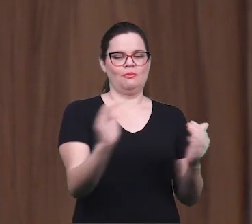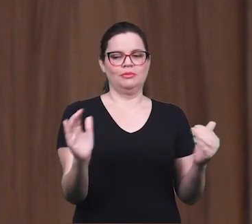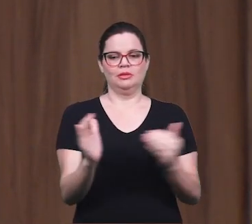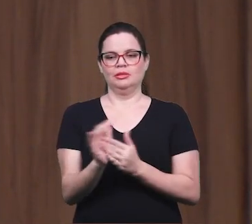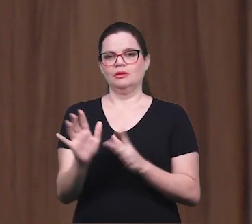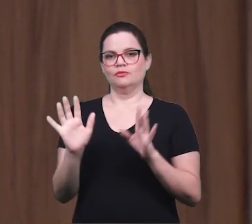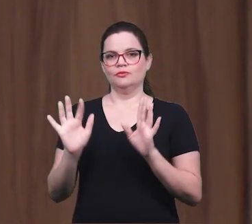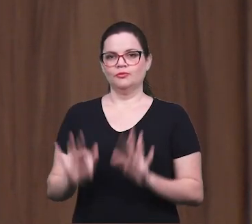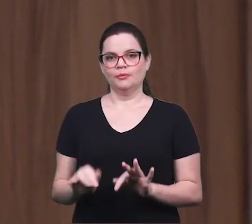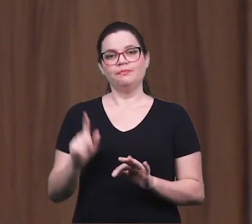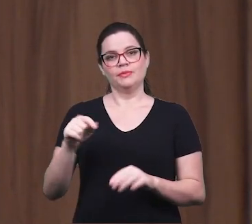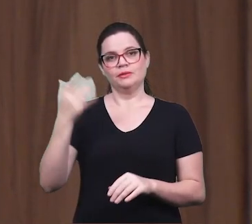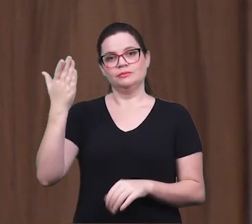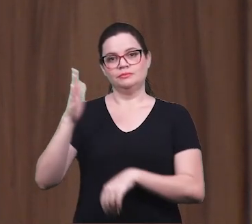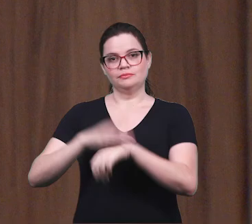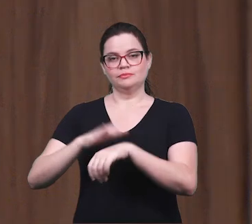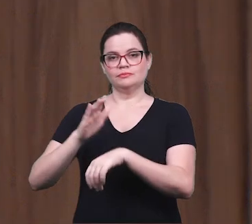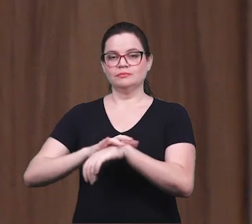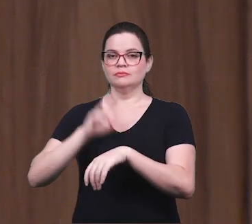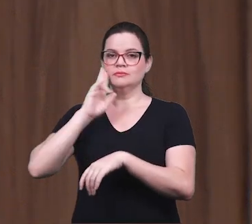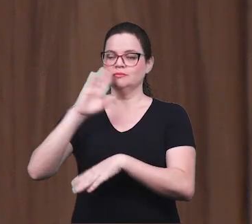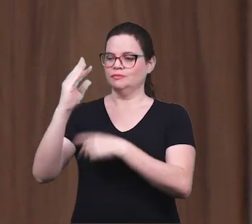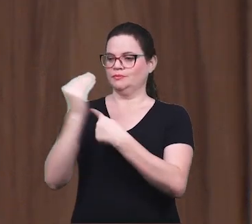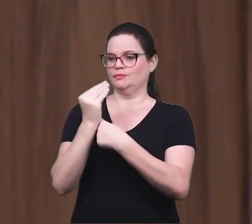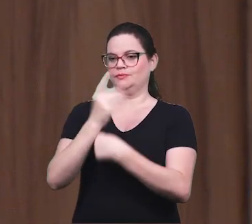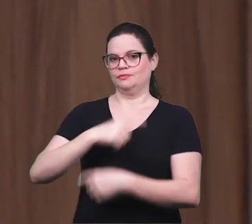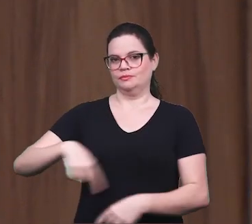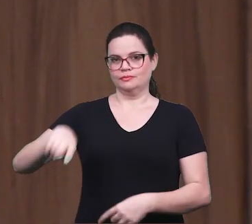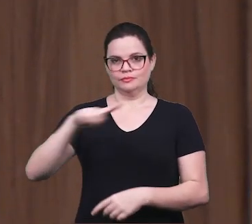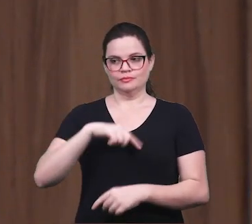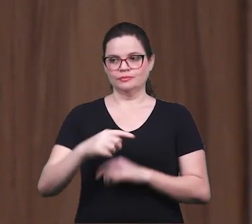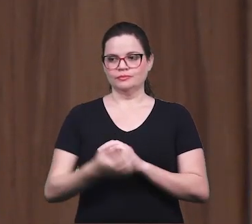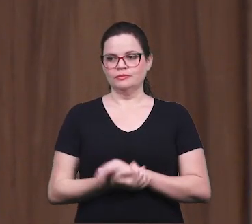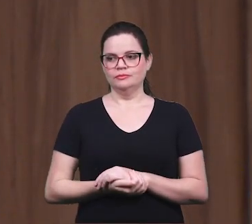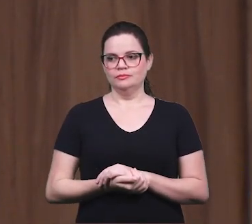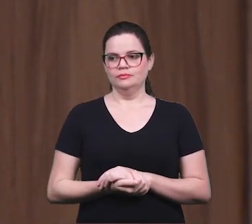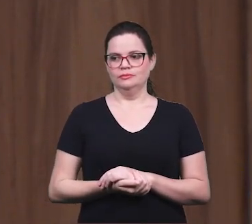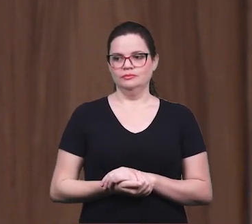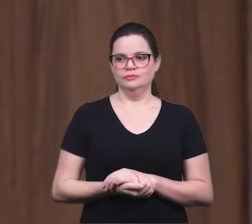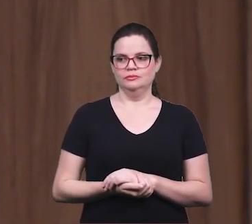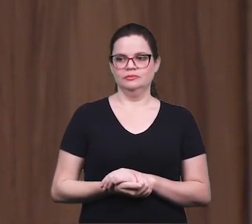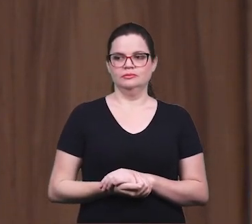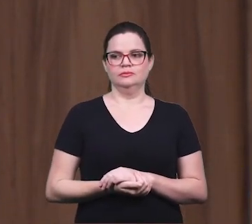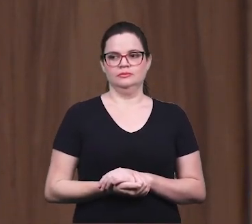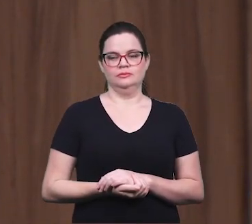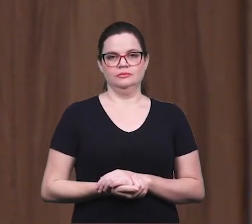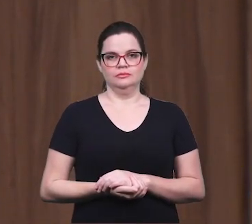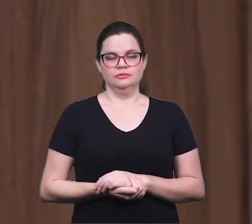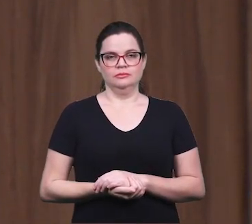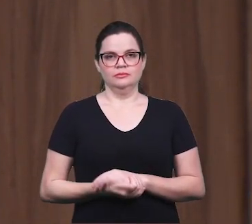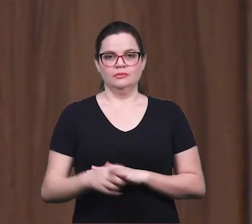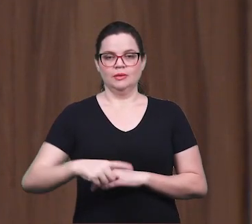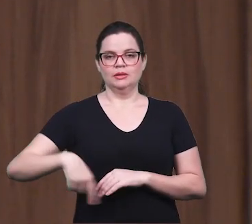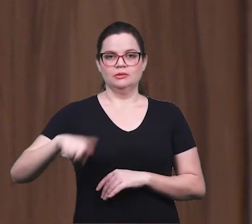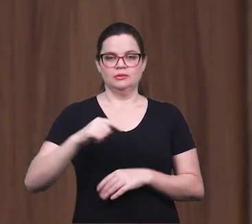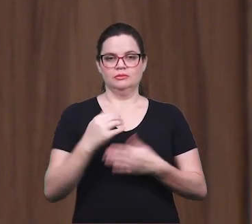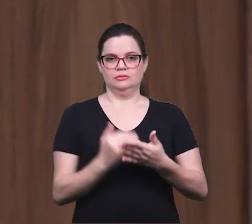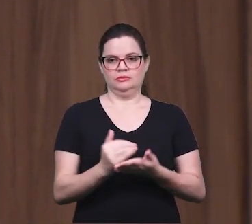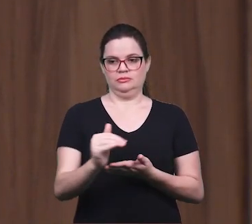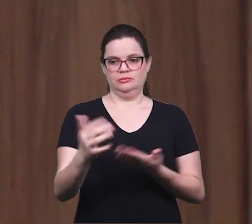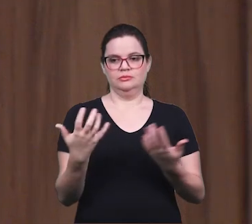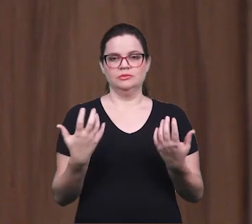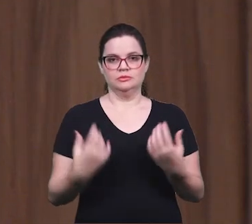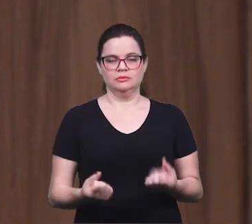que cuida de nós. Então, vamos adentrar enquanto o tempo nos permitir, em